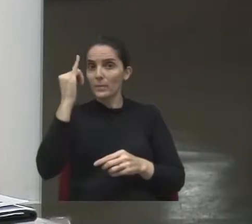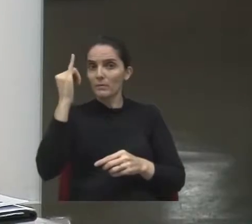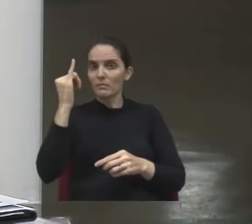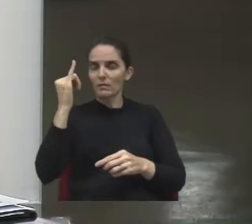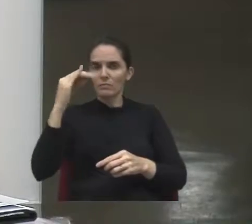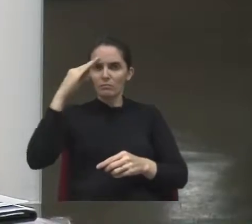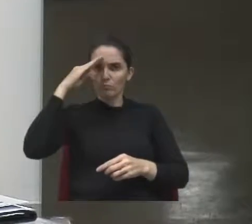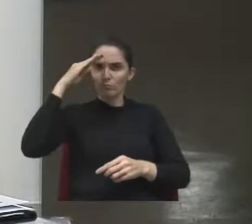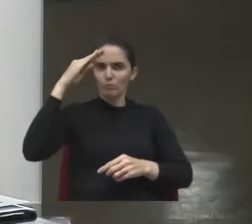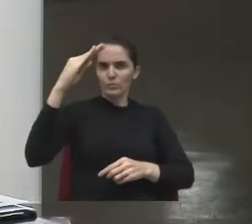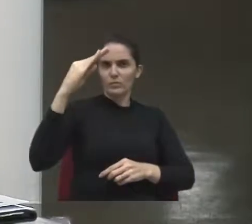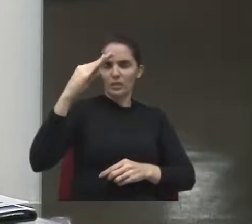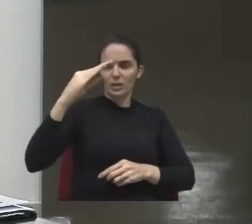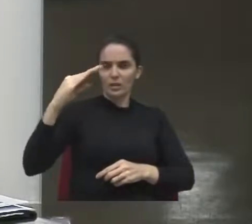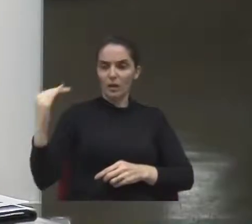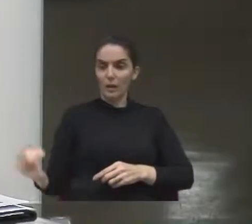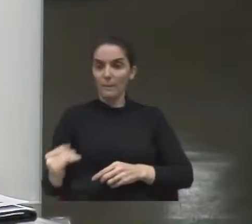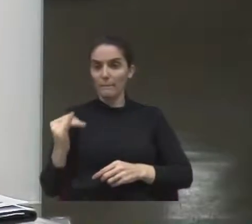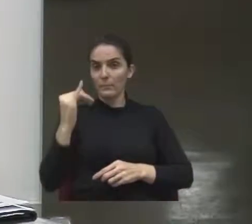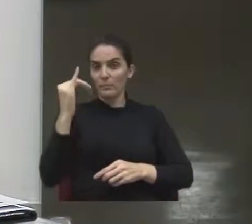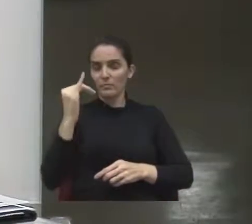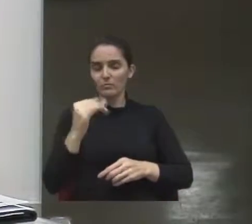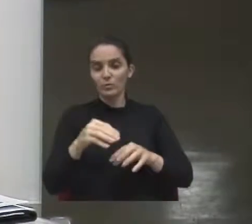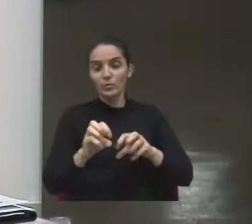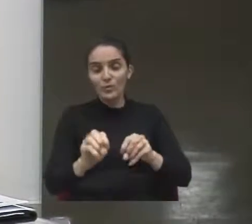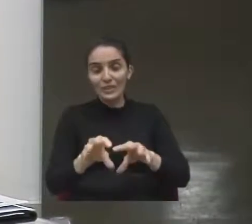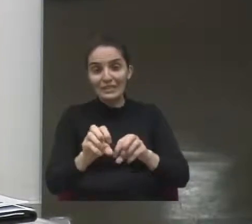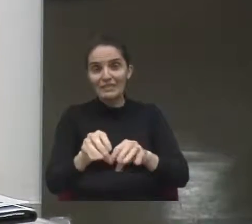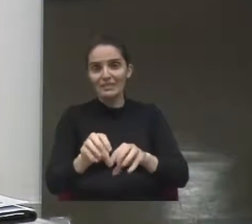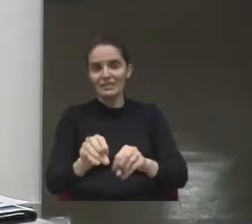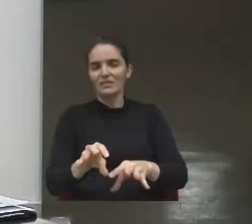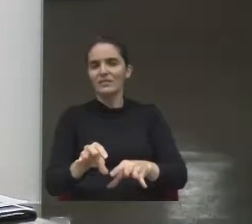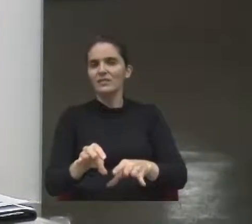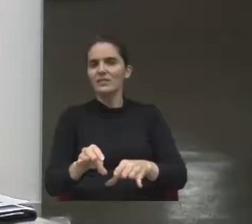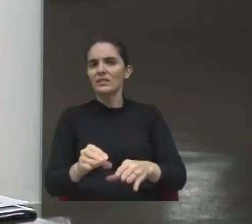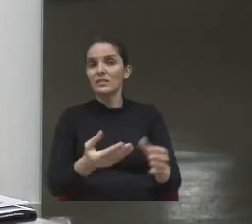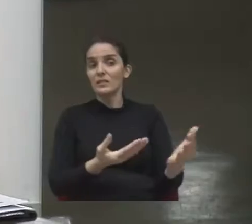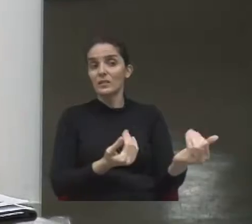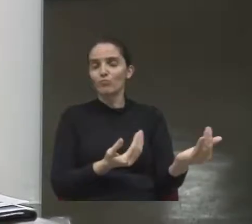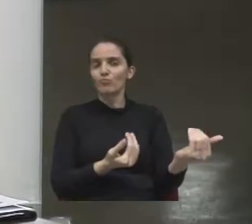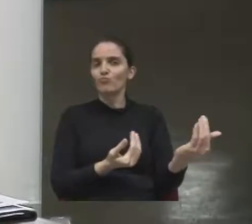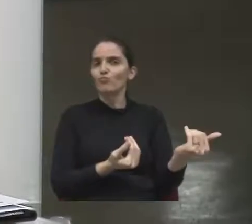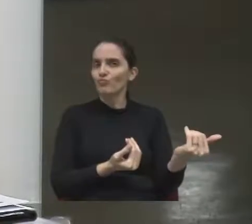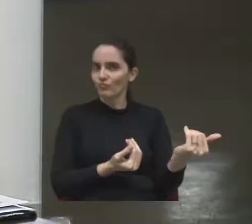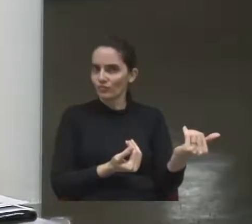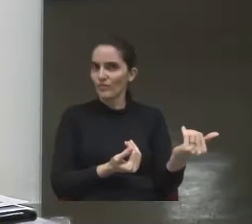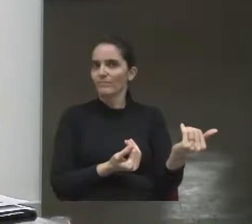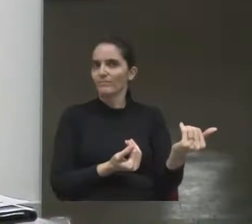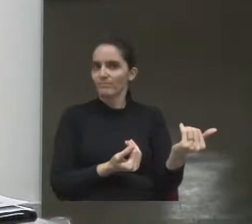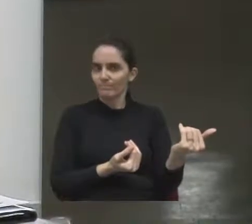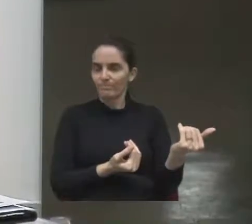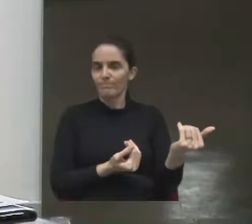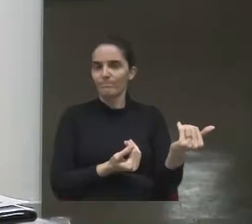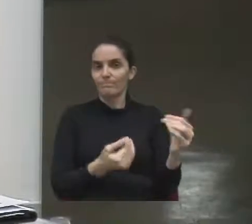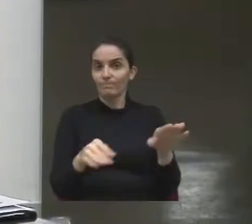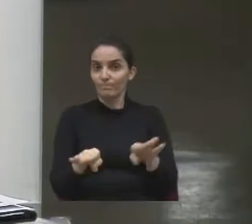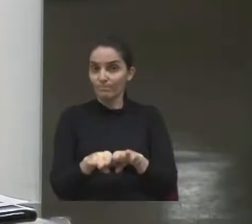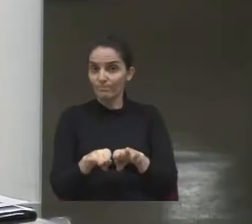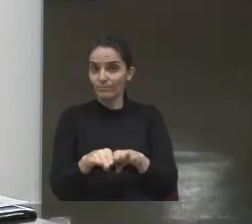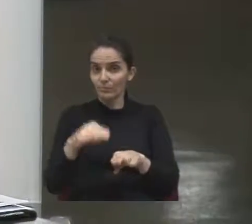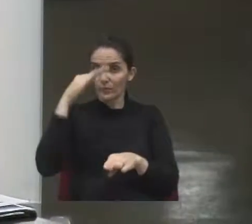na orientação dos jovens, e o tiro de guerra para toda a nossa